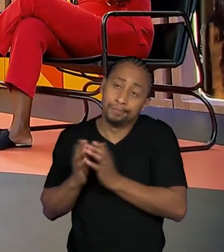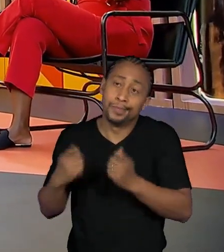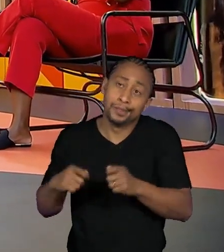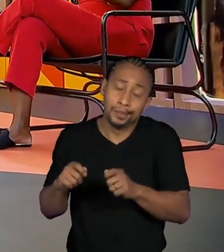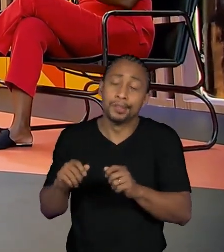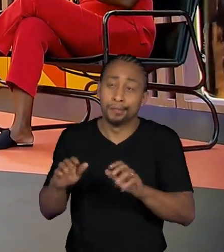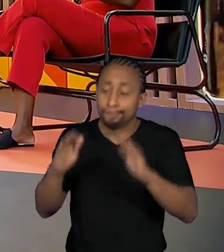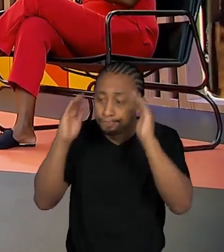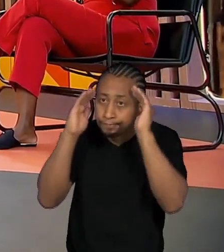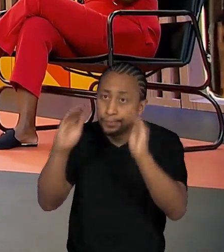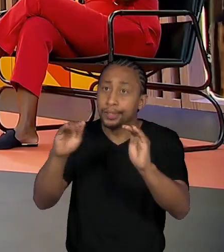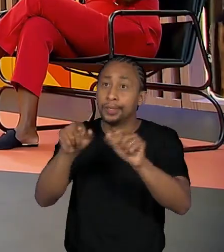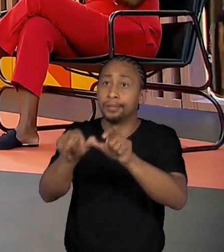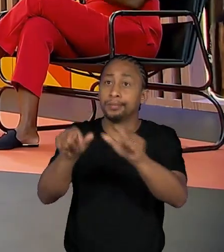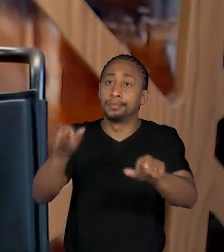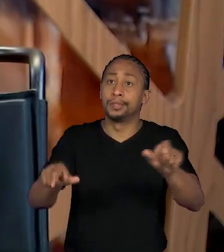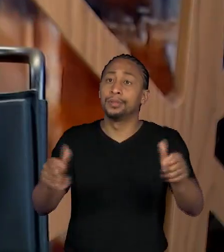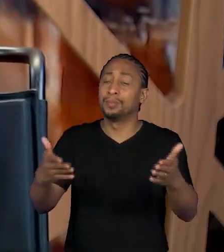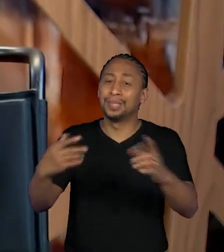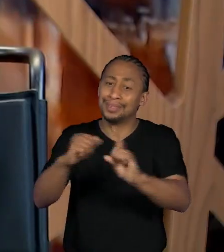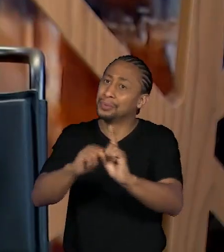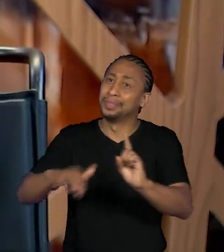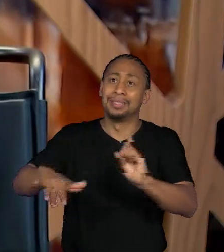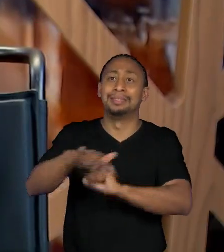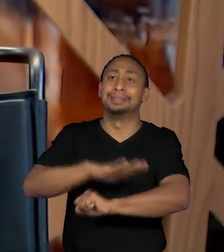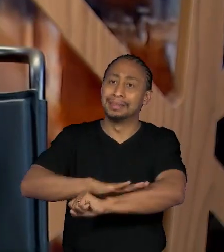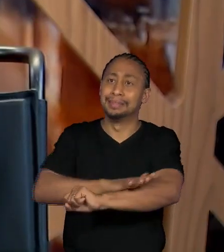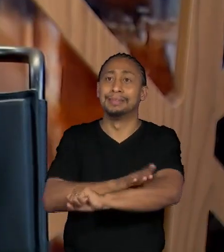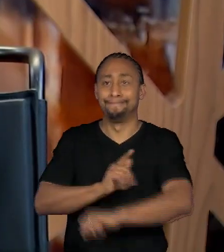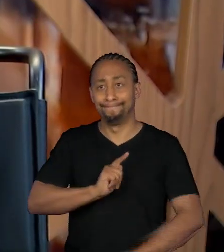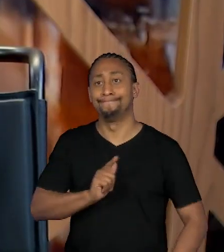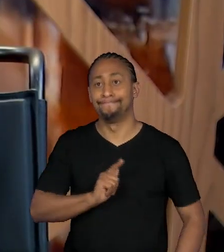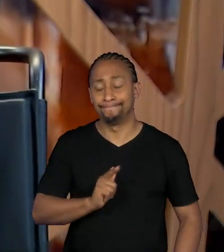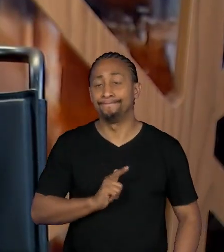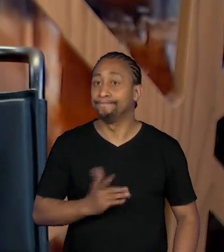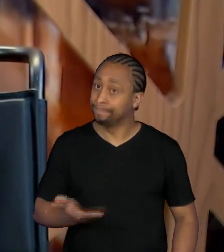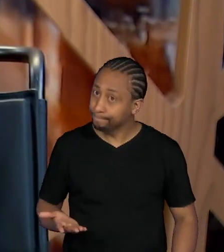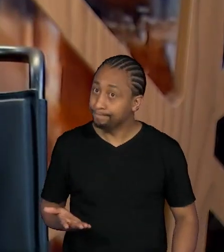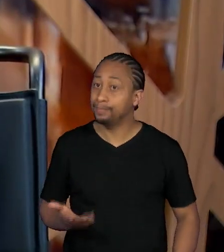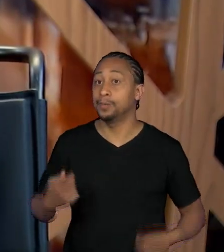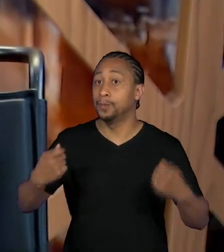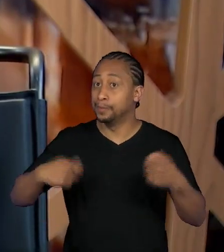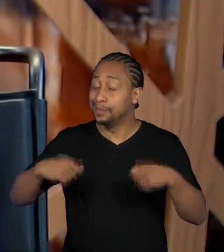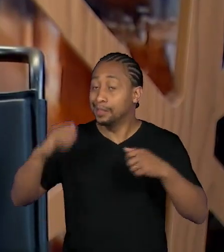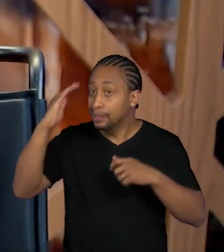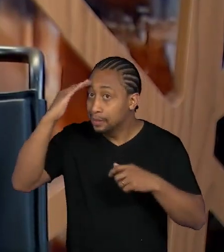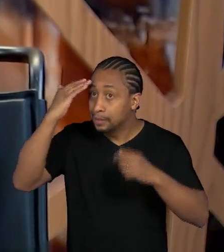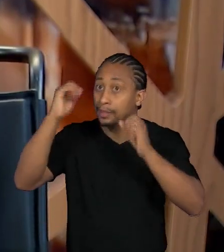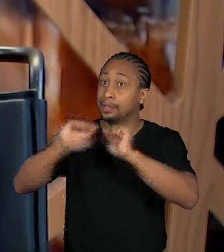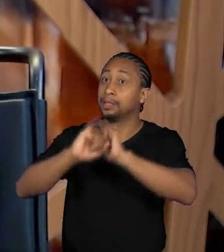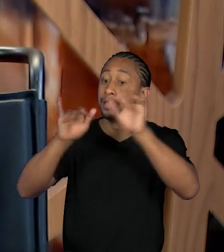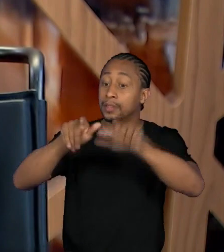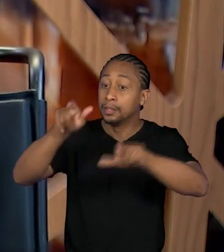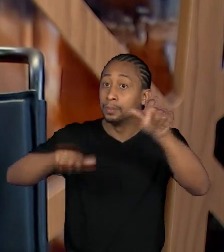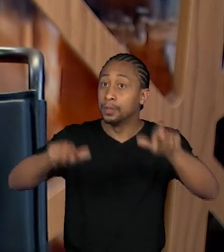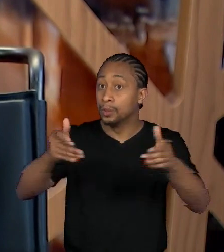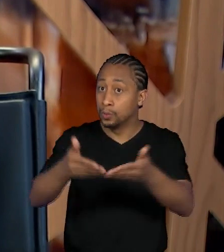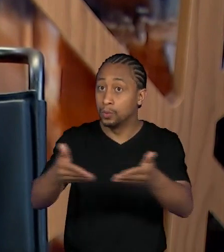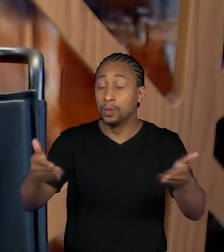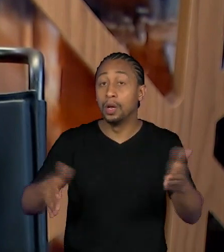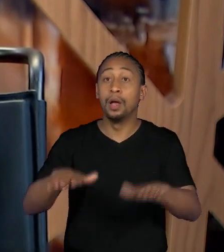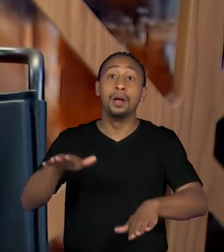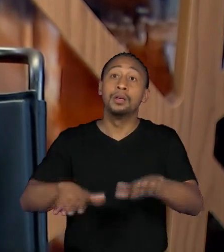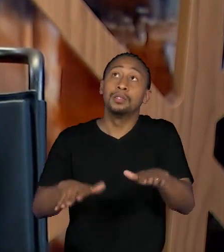identitários tão claros numa sociedade racista, né? A gente precisa entender que essas pessoas nem